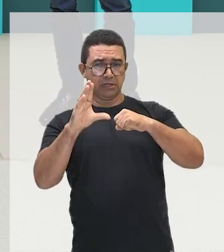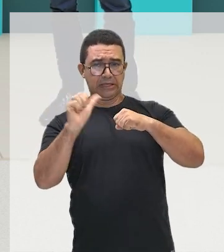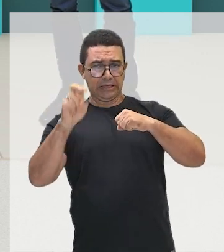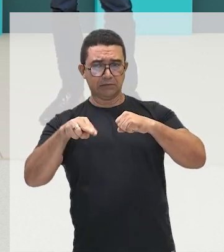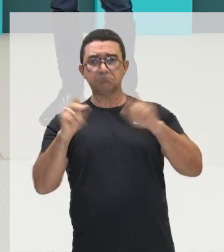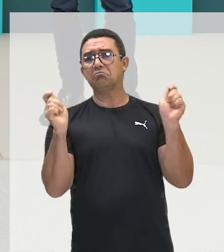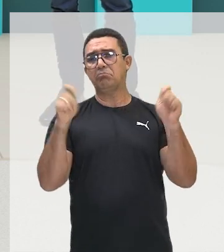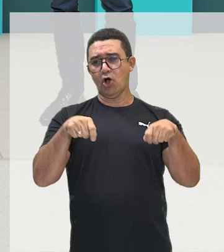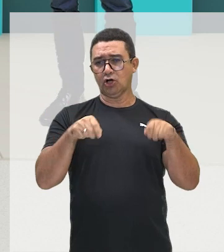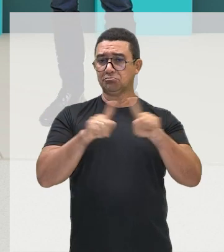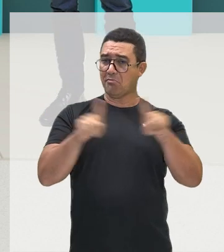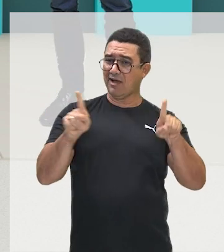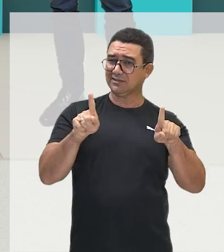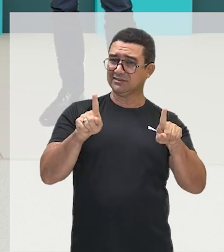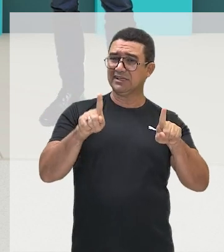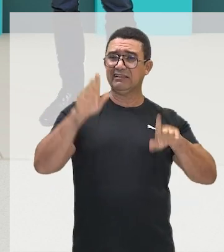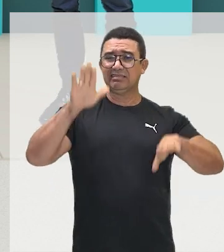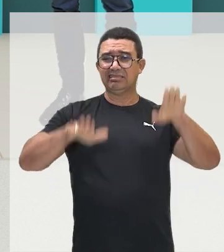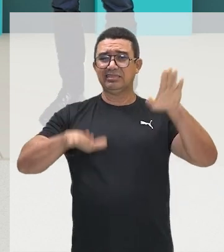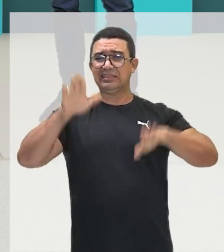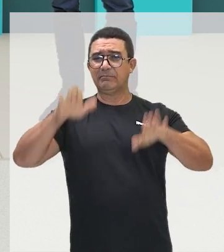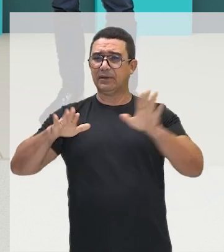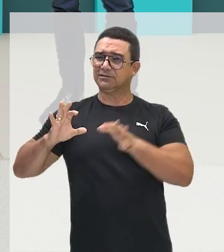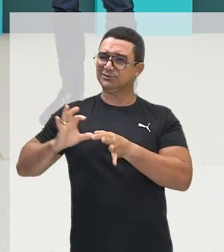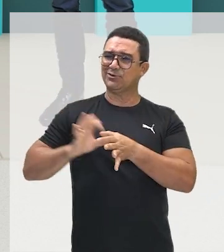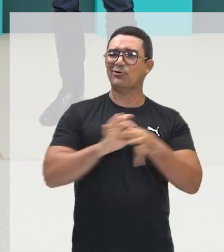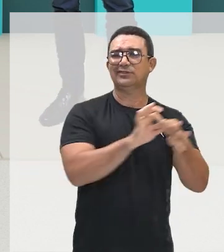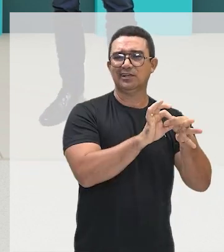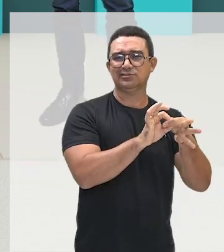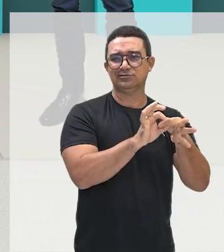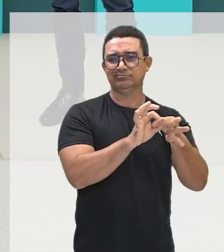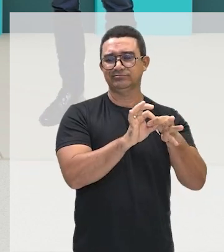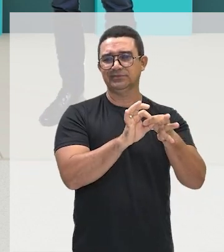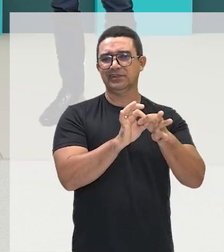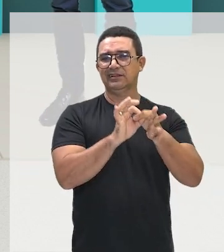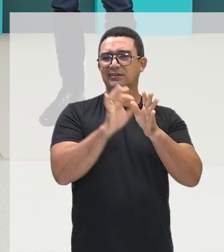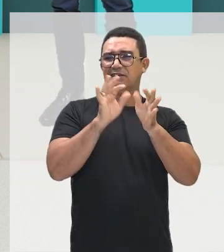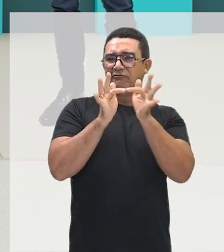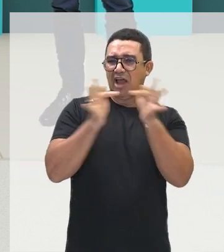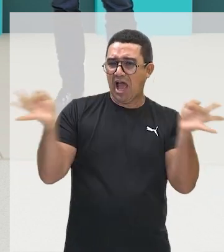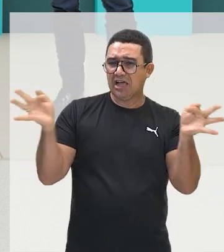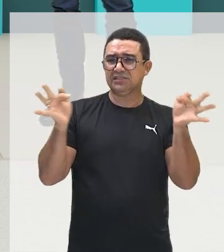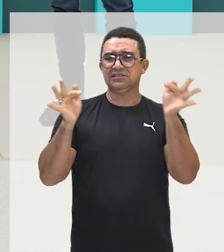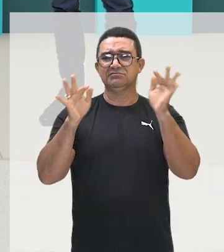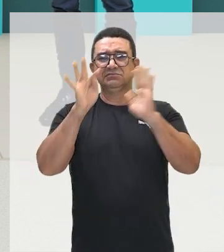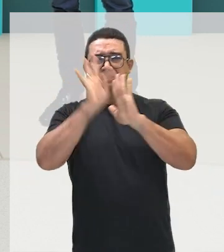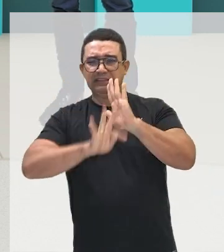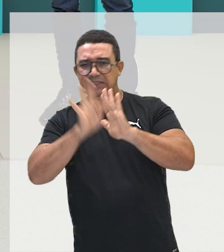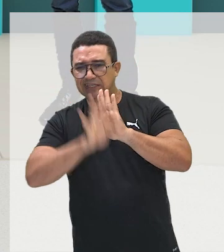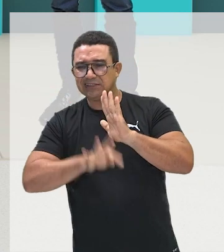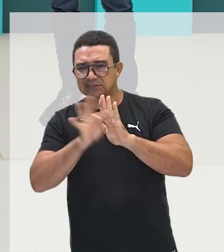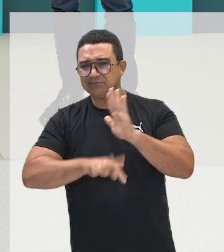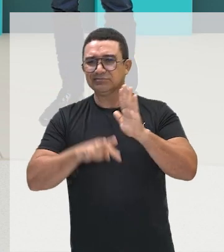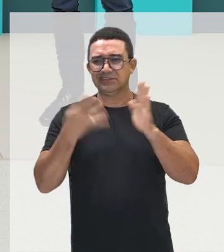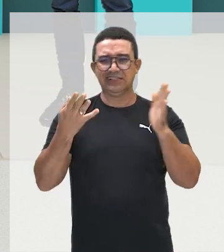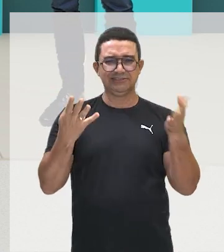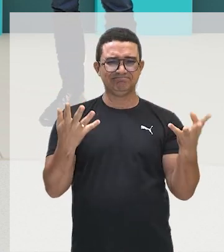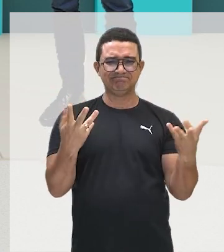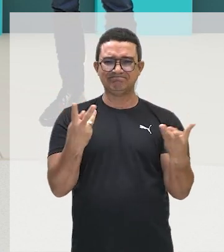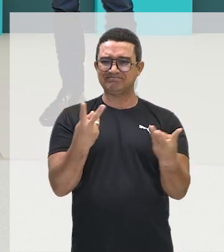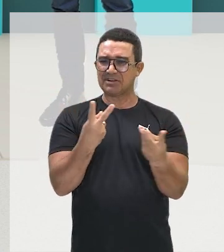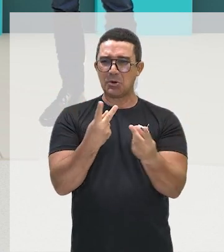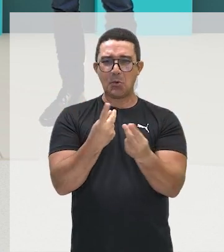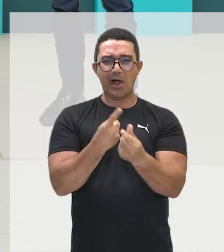do contexto, a escolha dele na construção da minha frase, da minha oração, ele pode baixar a qualidade da minha fala,